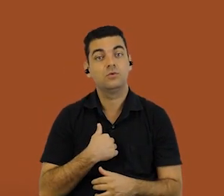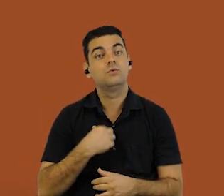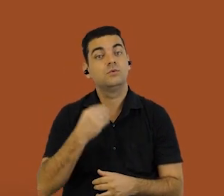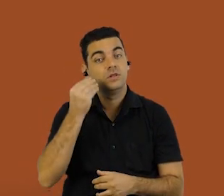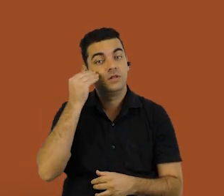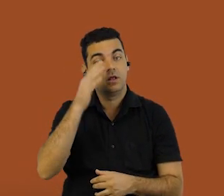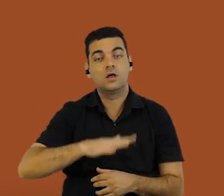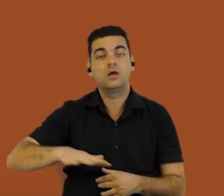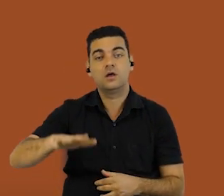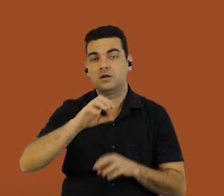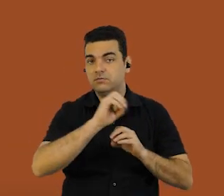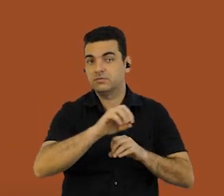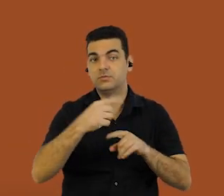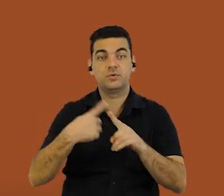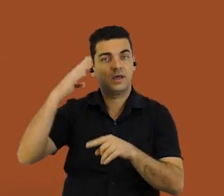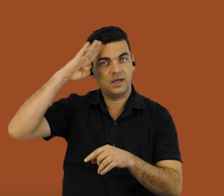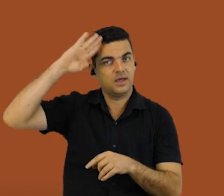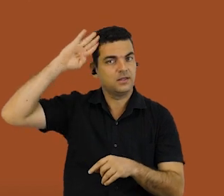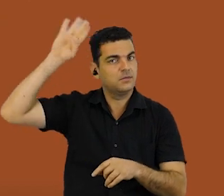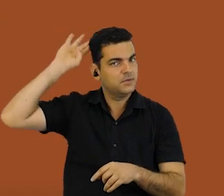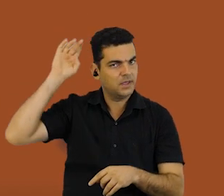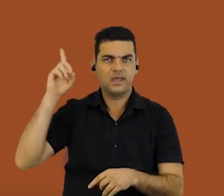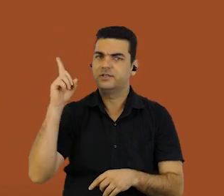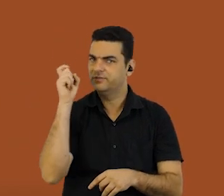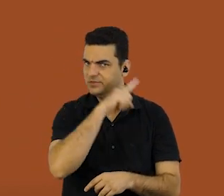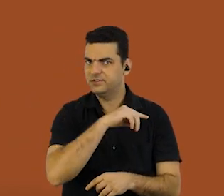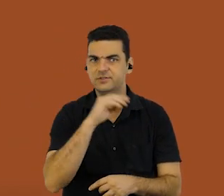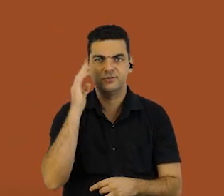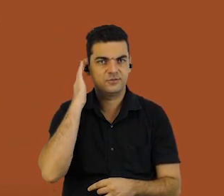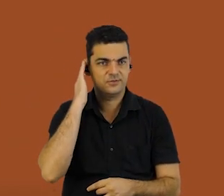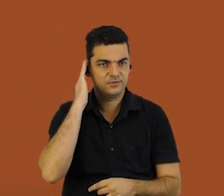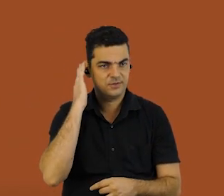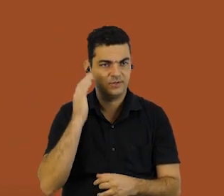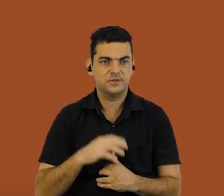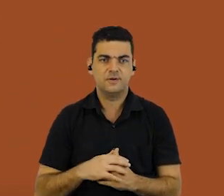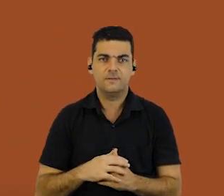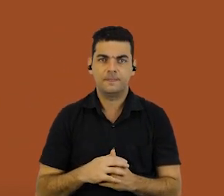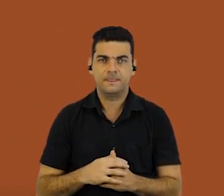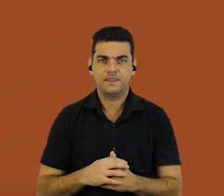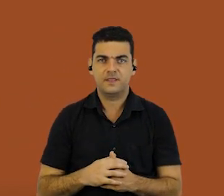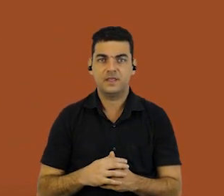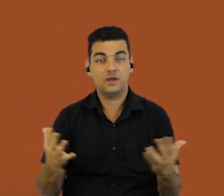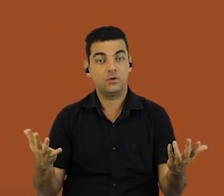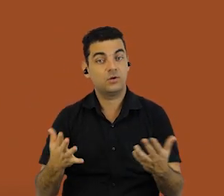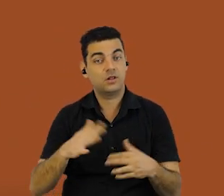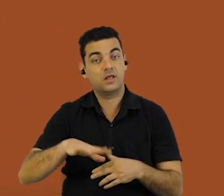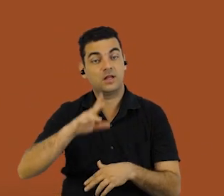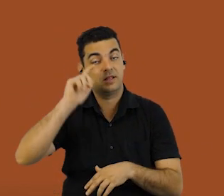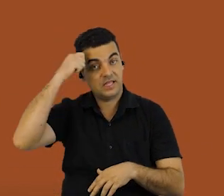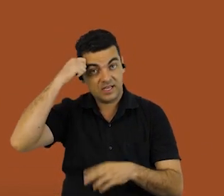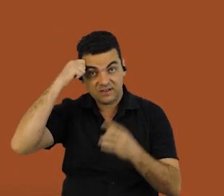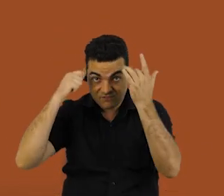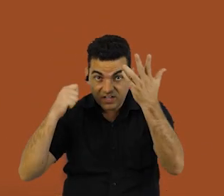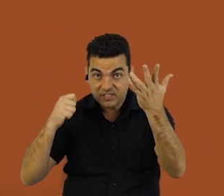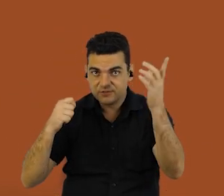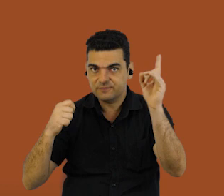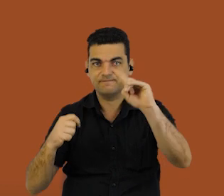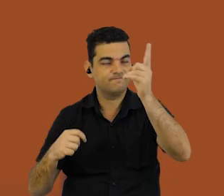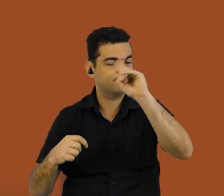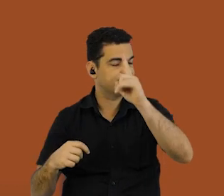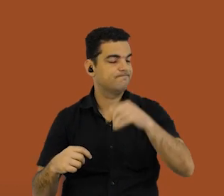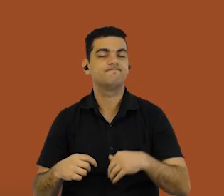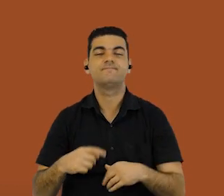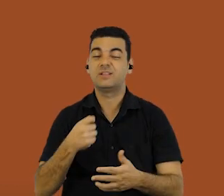marcando um território, porque a academia é um lugar difícil, e nunca é fácil para nós que somos negros. A gente está lá